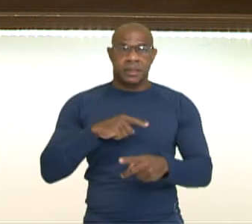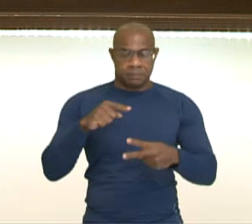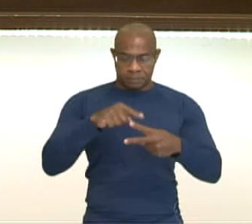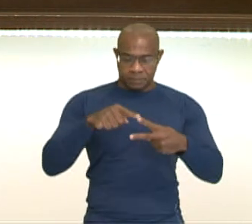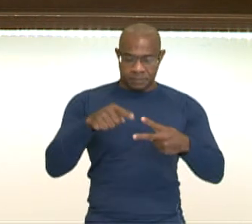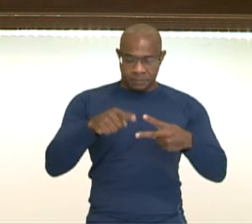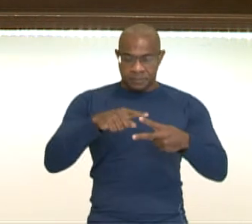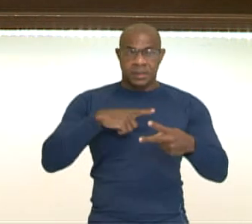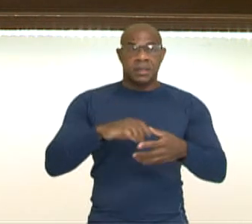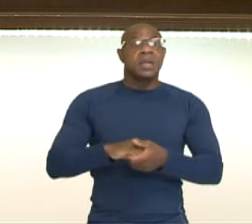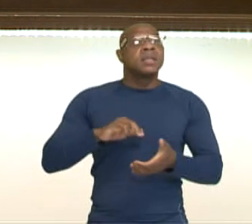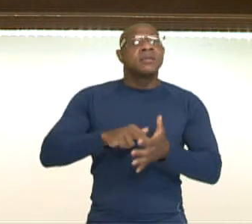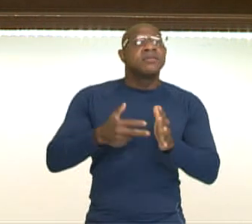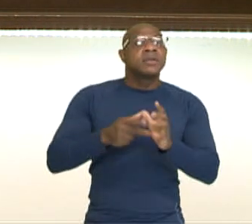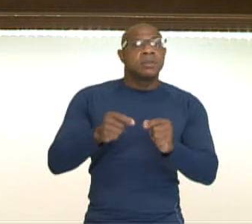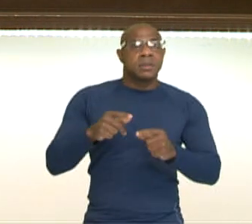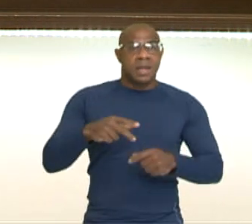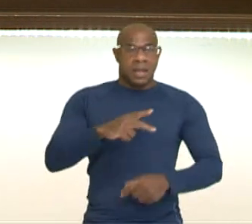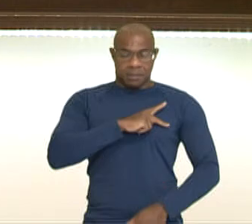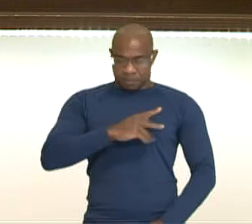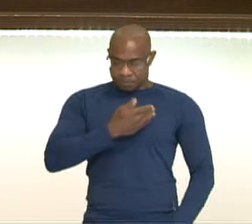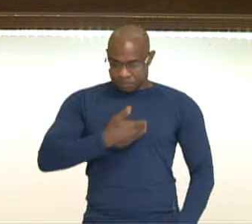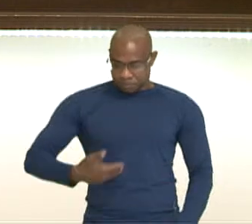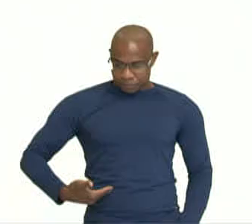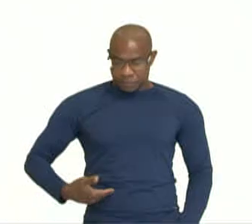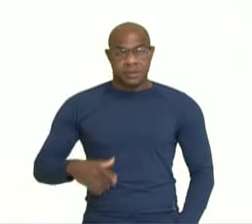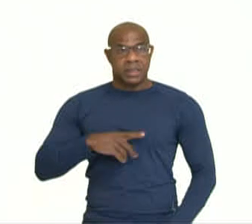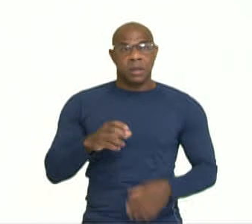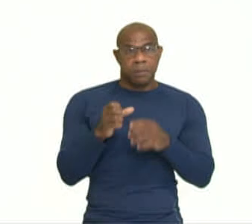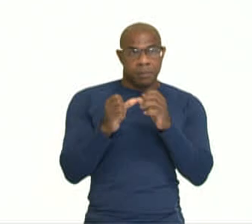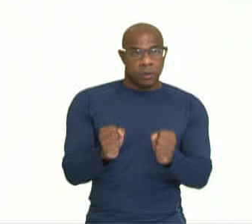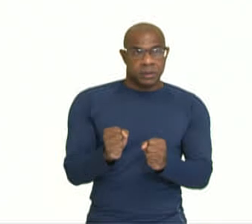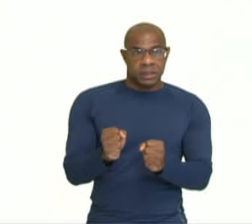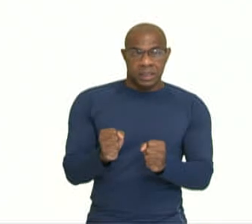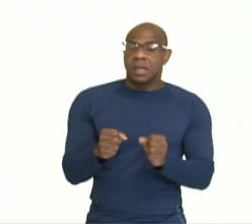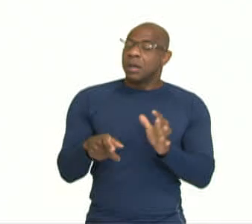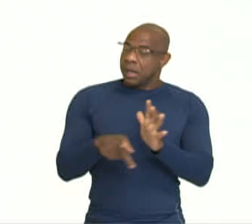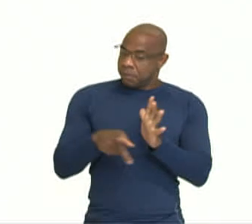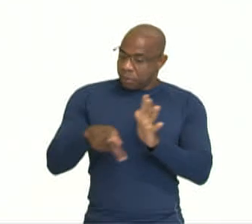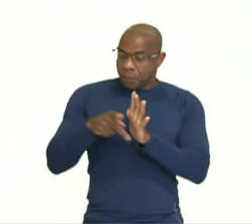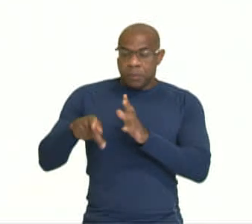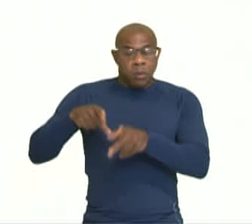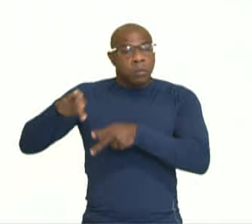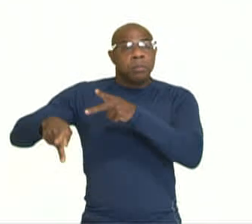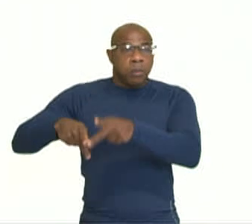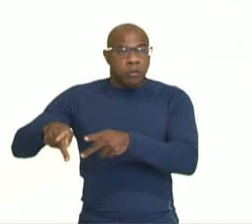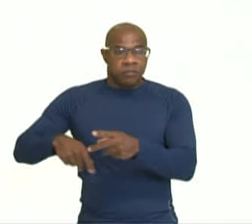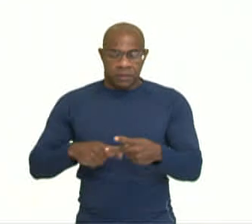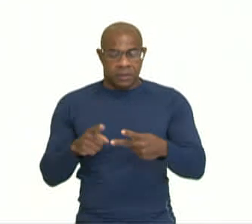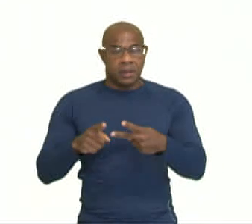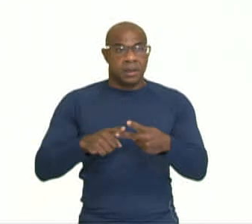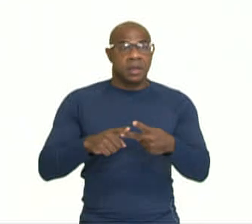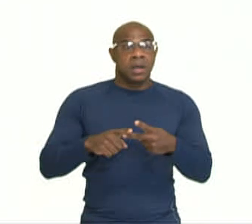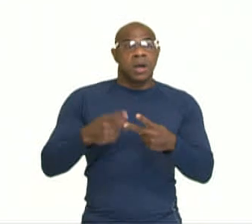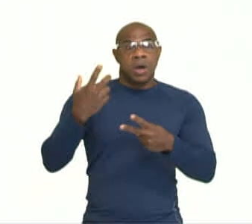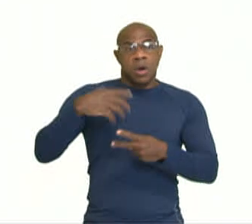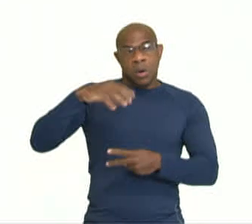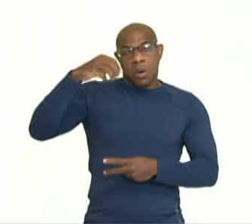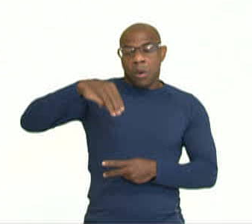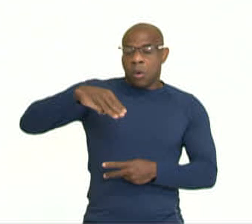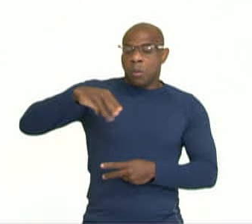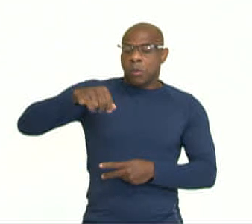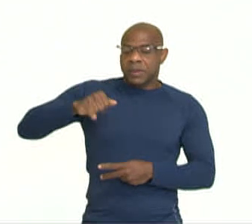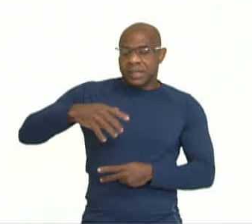república, significa que o poder detém nas mãos do povo. Já uma monarquia, o poder detém nas mãos